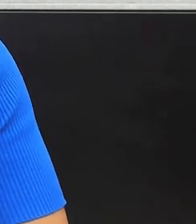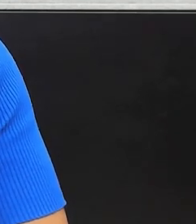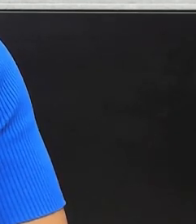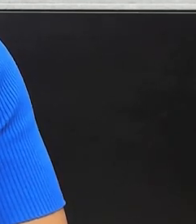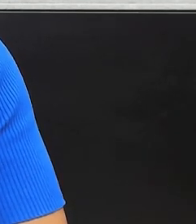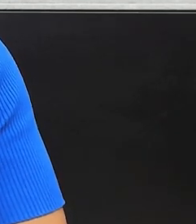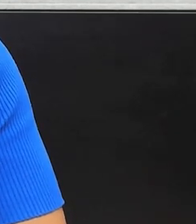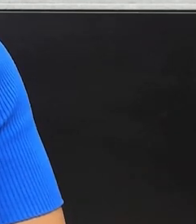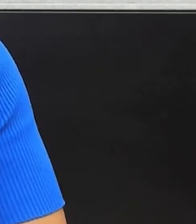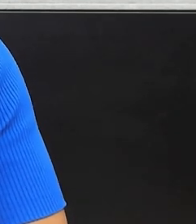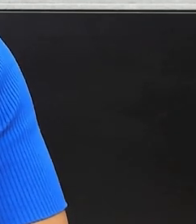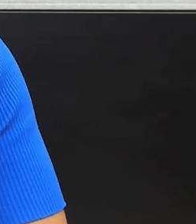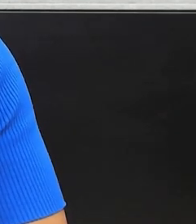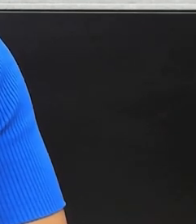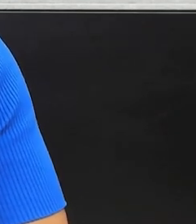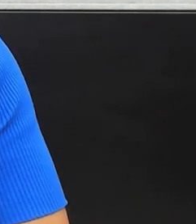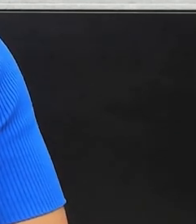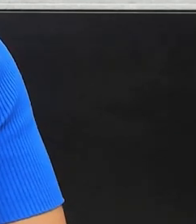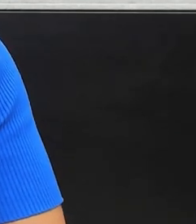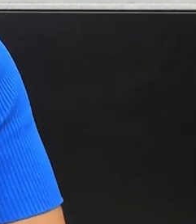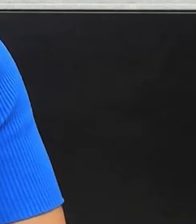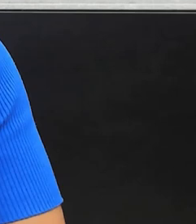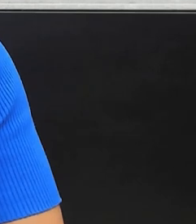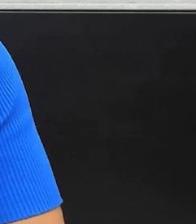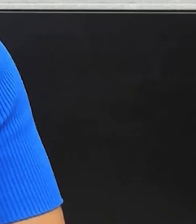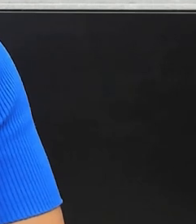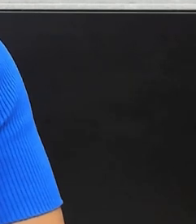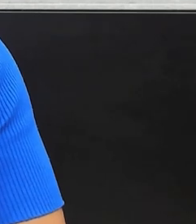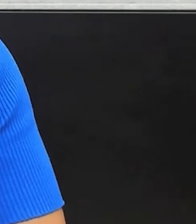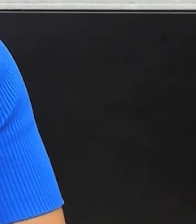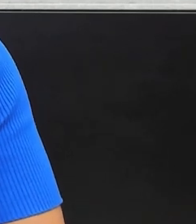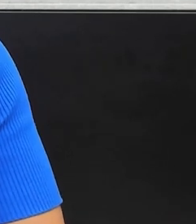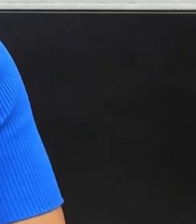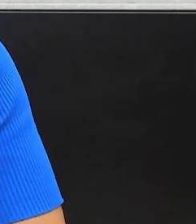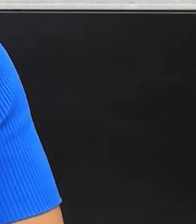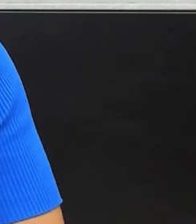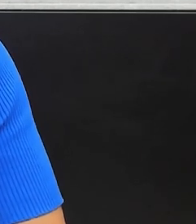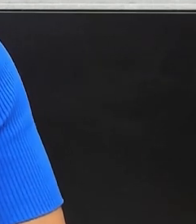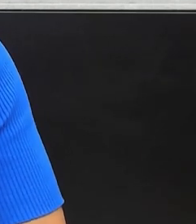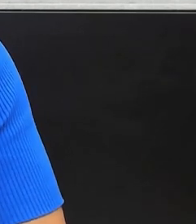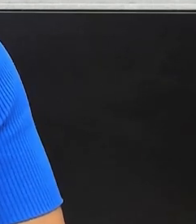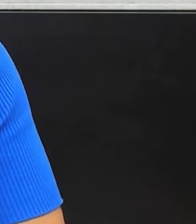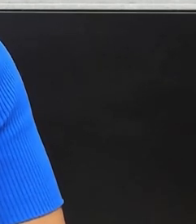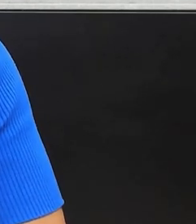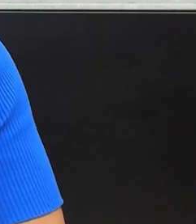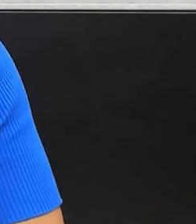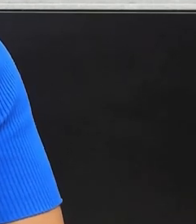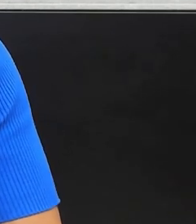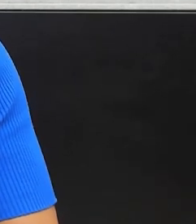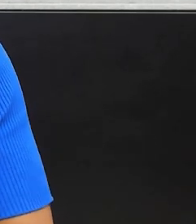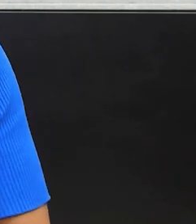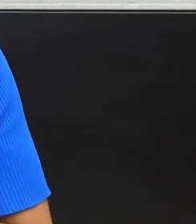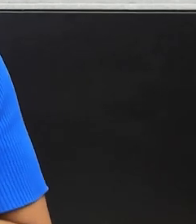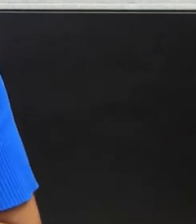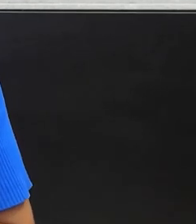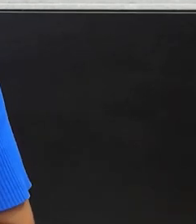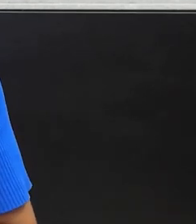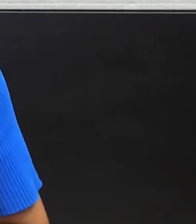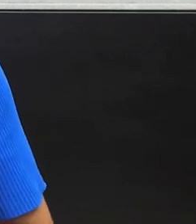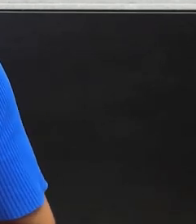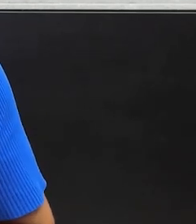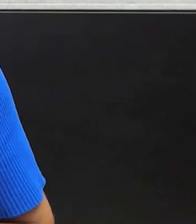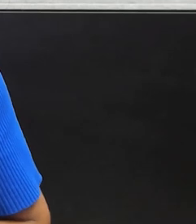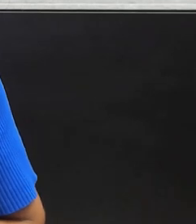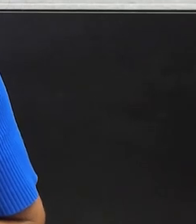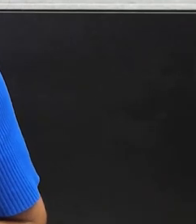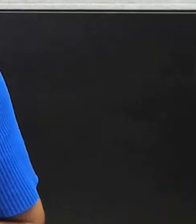partitura maior está com o presidente da República, o maestro mor Lula, fecha aspas, declarou a Simone. Vamos acompanhar